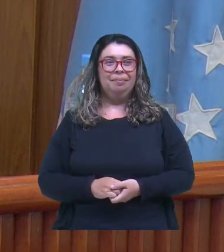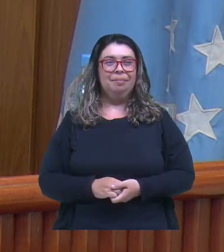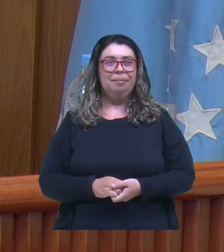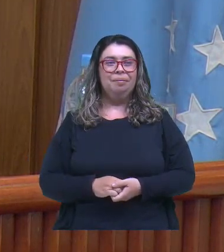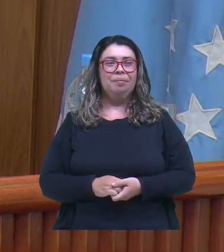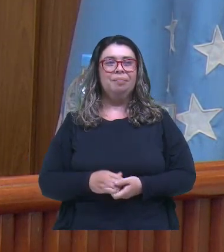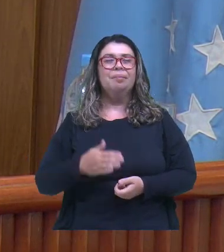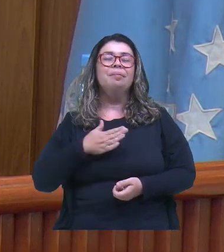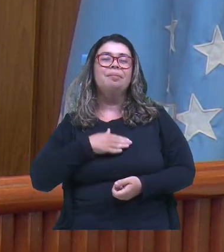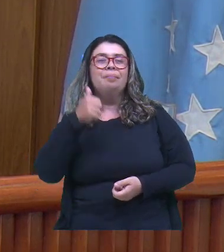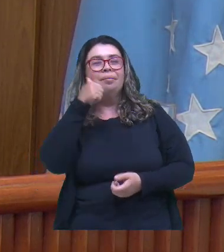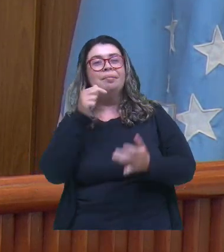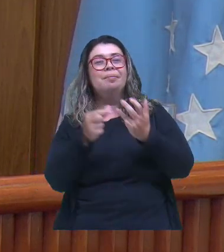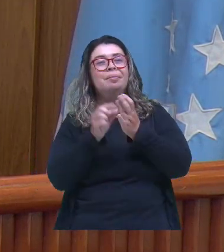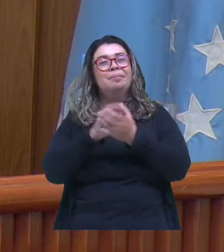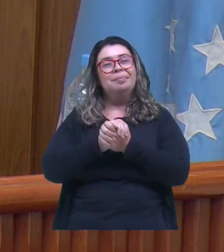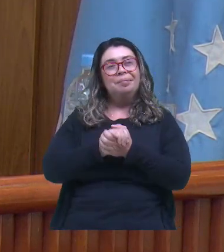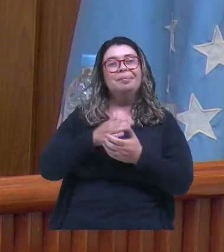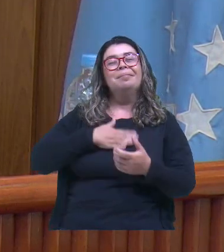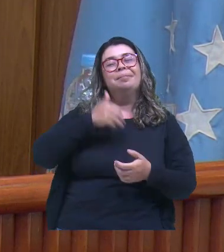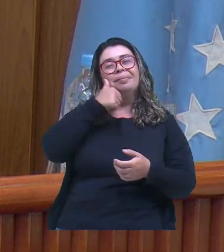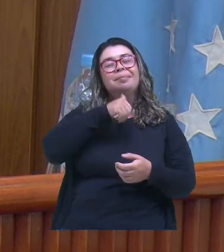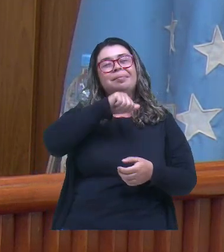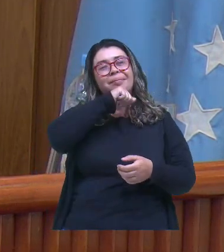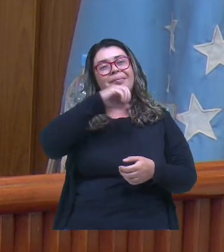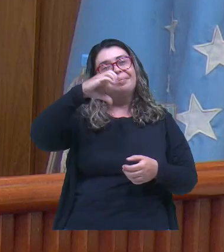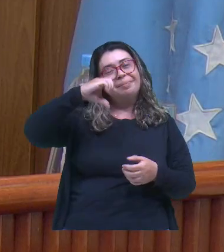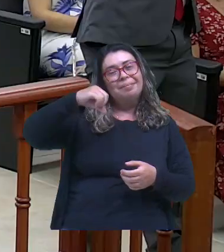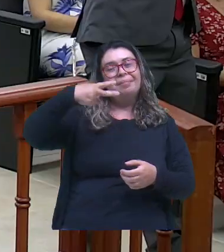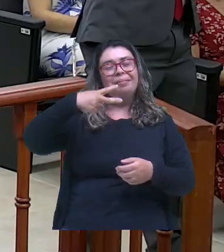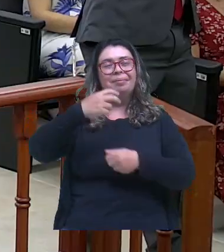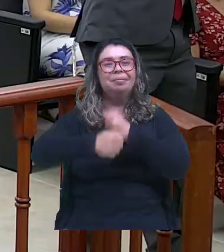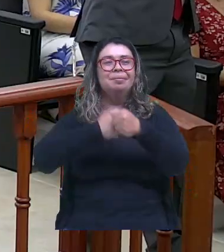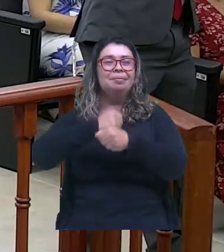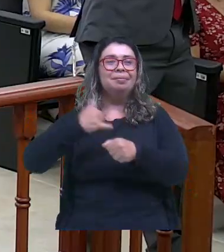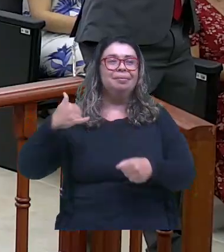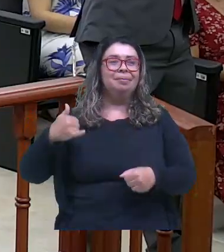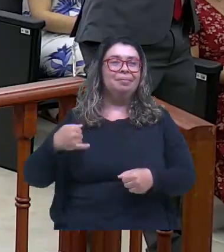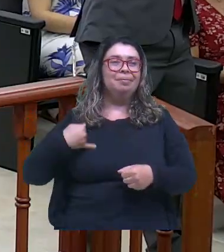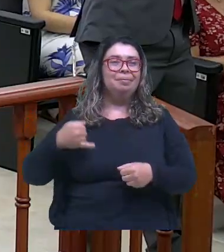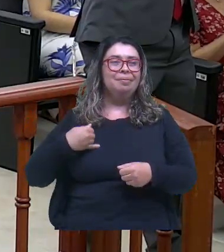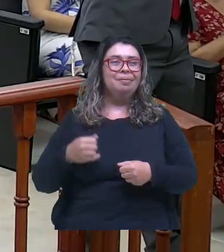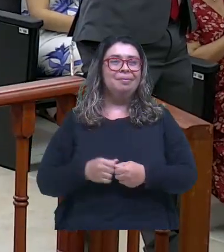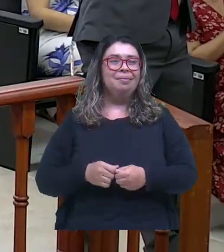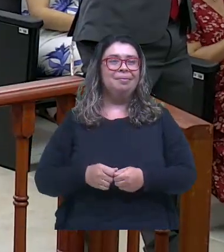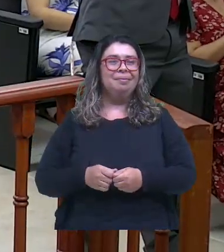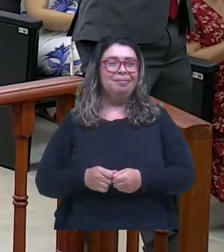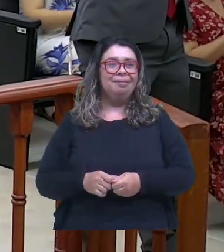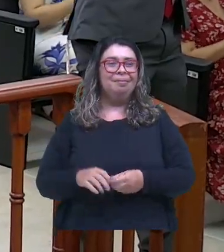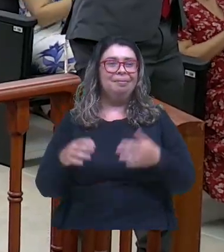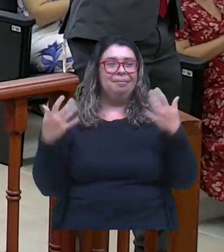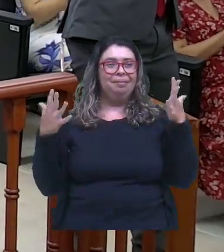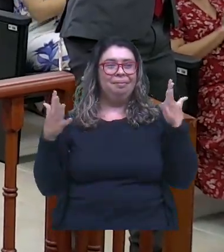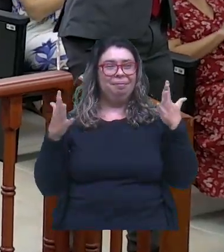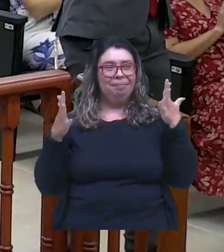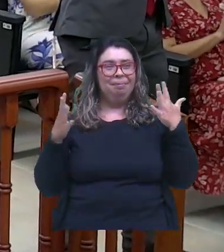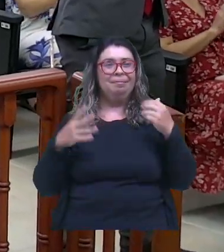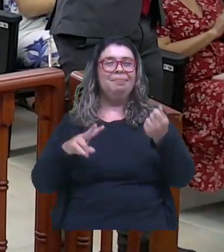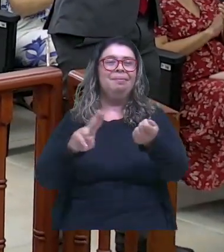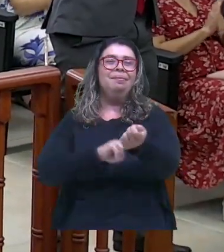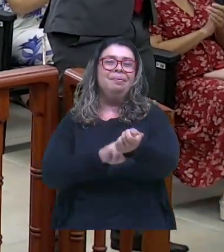minha esposa, minha mãe, 92 anos, fez agora, em abril. Minha irmã